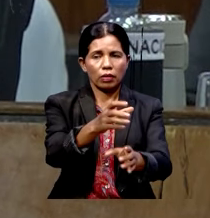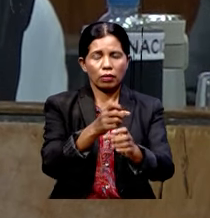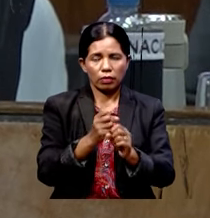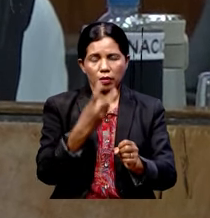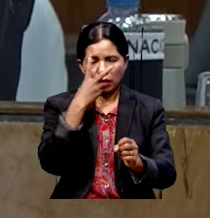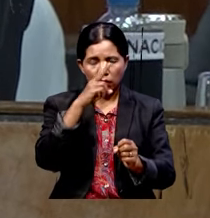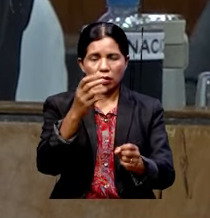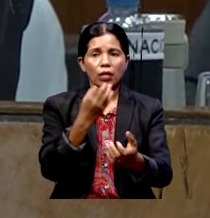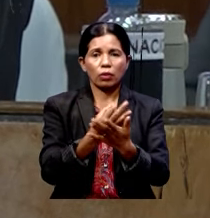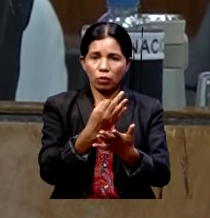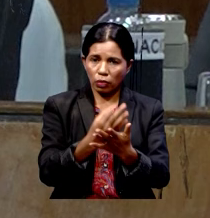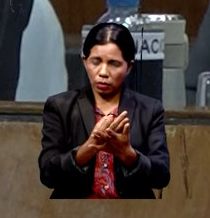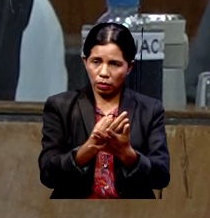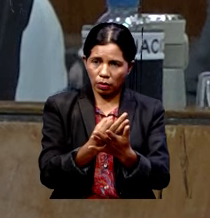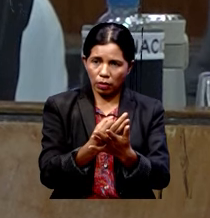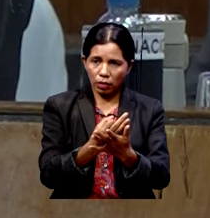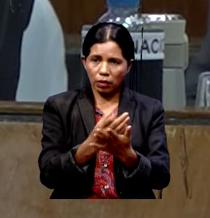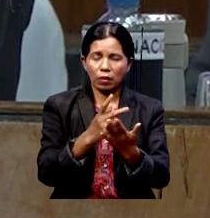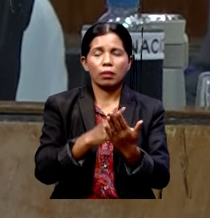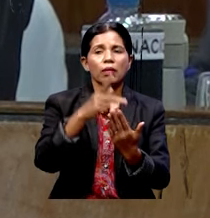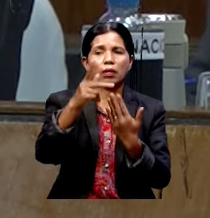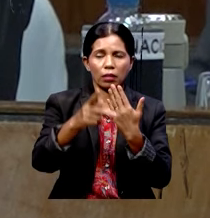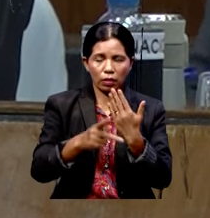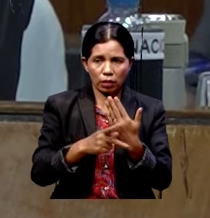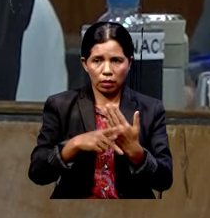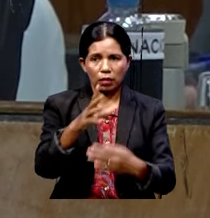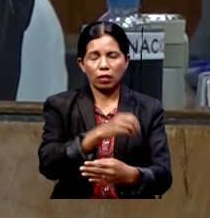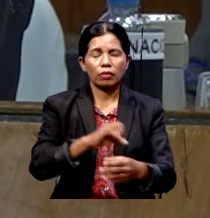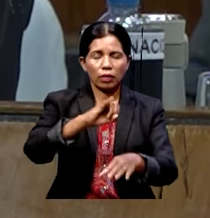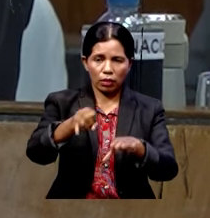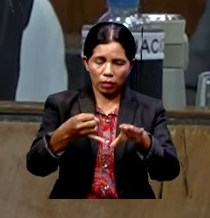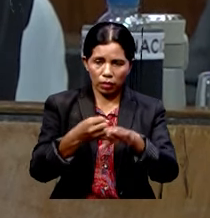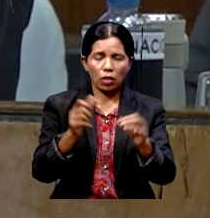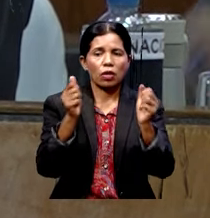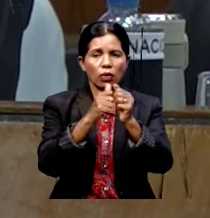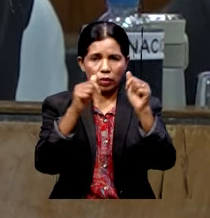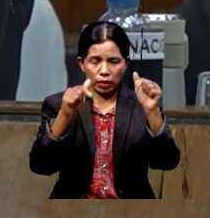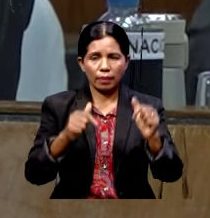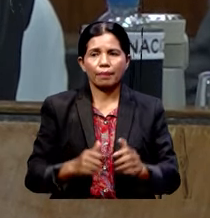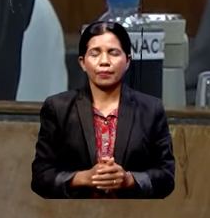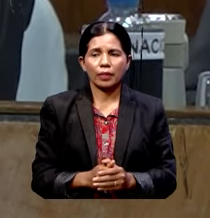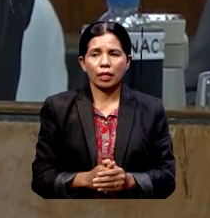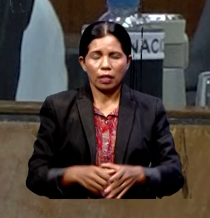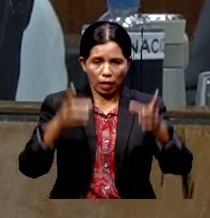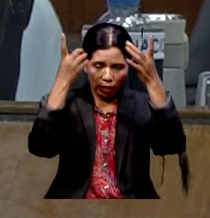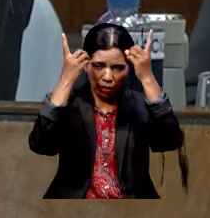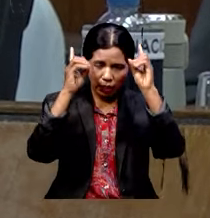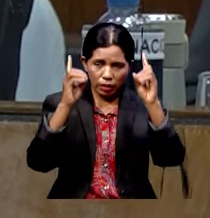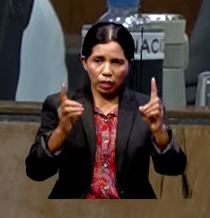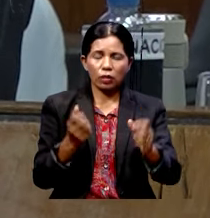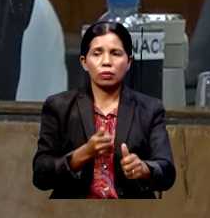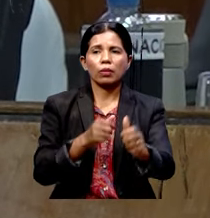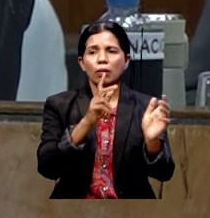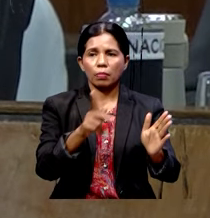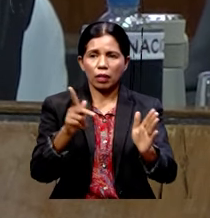forma orçamento por programa e inclusivo. Hoidane define ona tuir plano